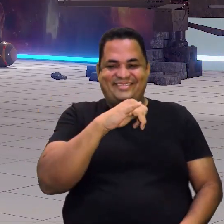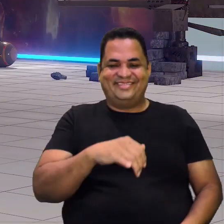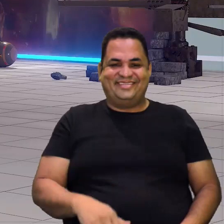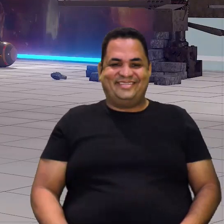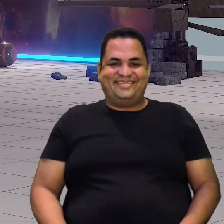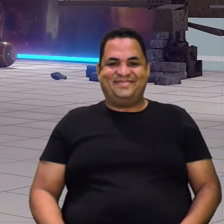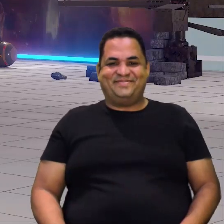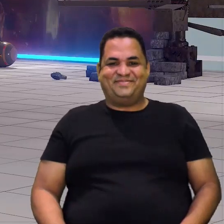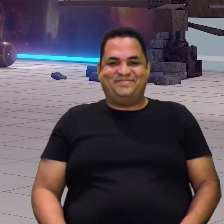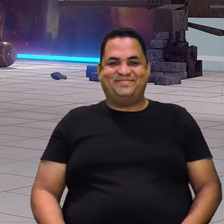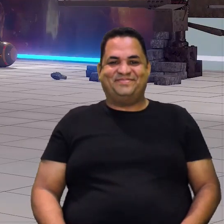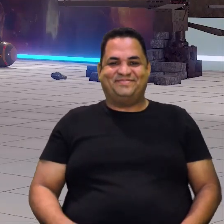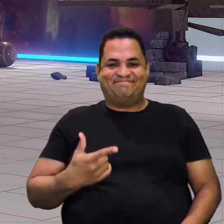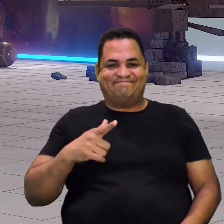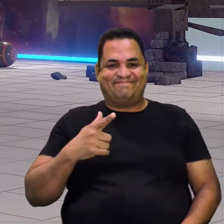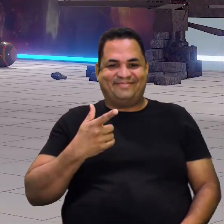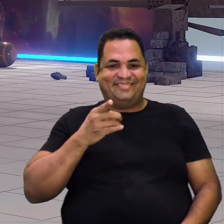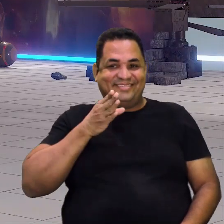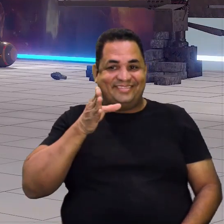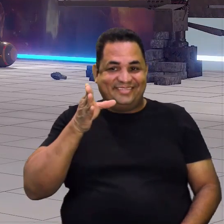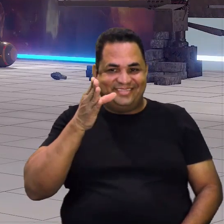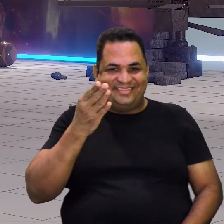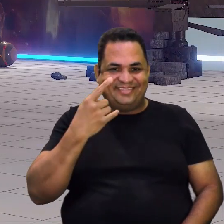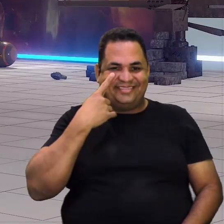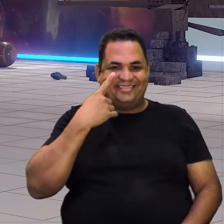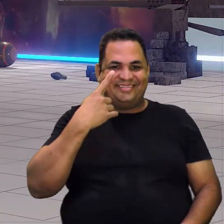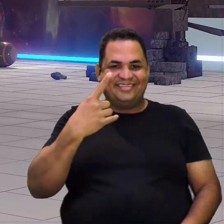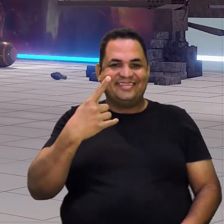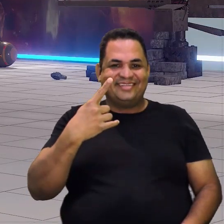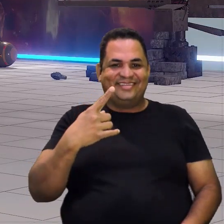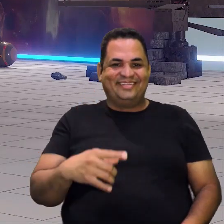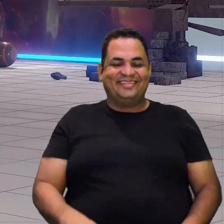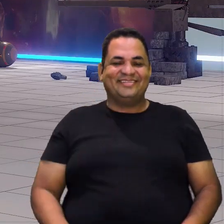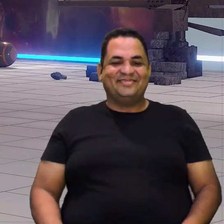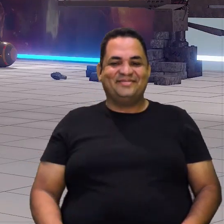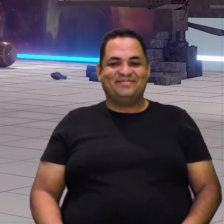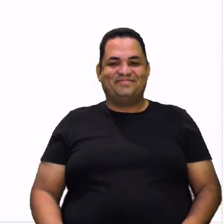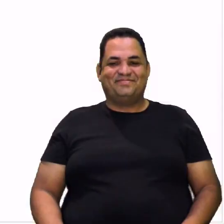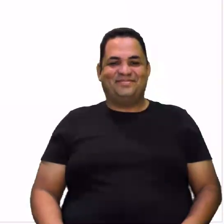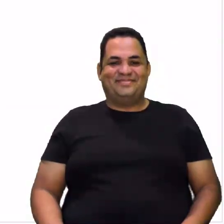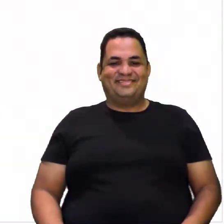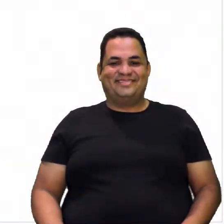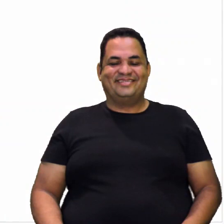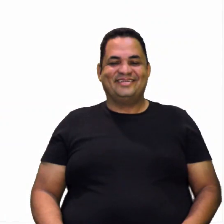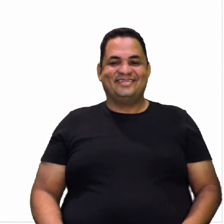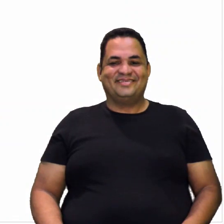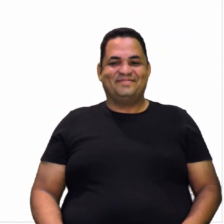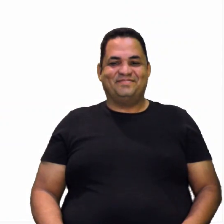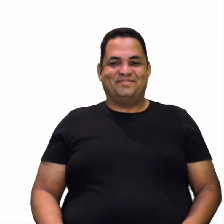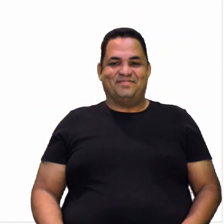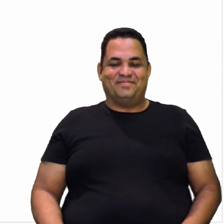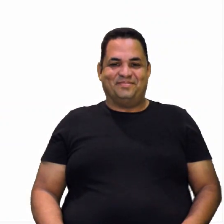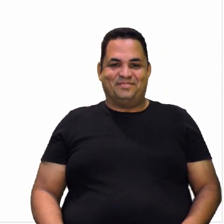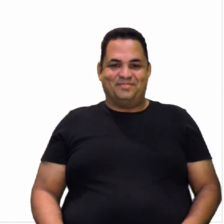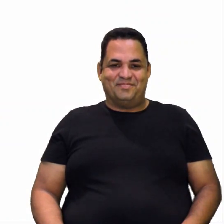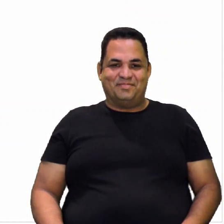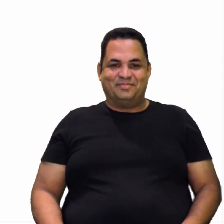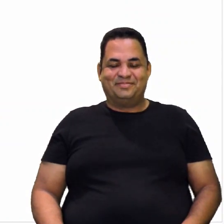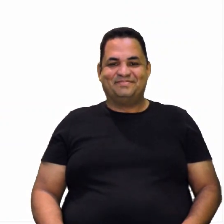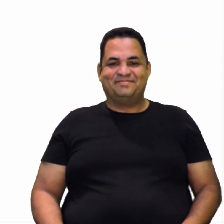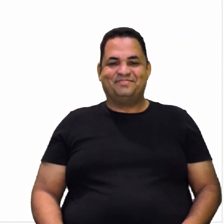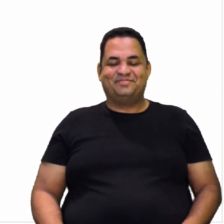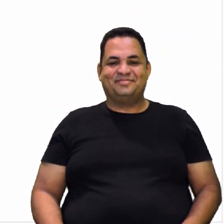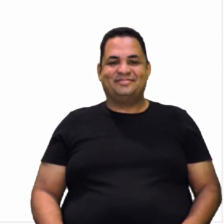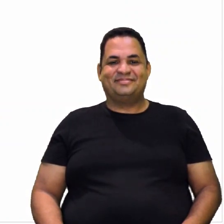tá sem direção, cara. Ah, acabei de ver que não tem um piloto, né? Joga para nós de novo aí. Vai jogar? Ah, jogou? Não?